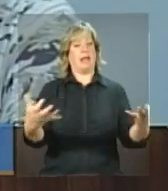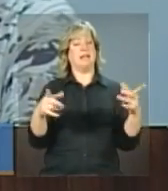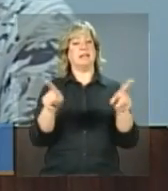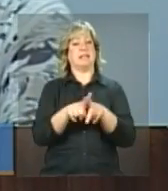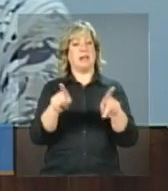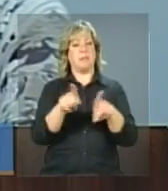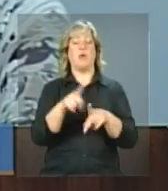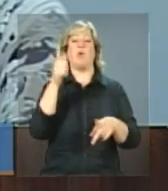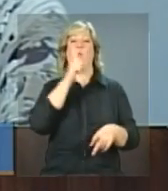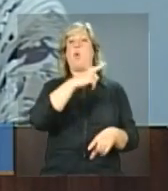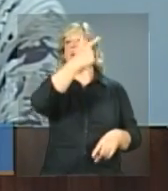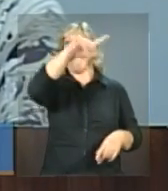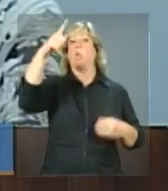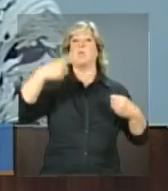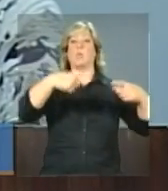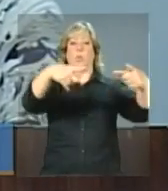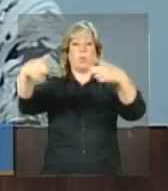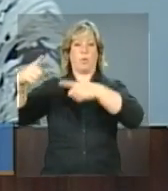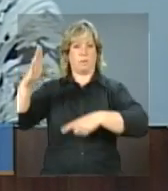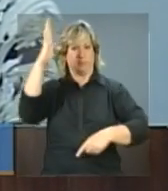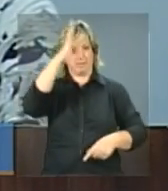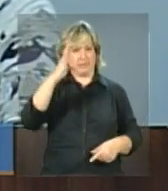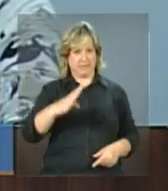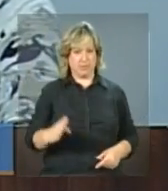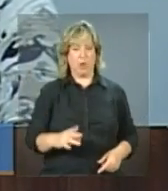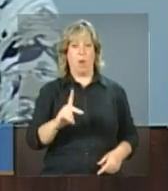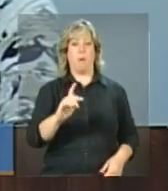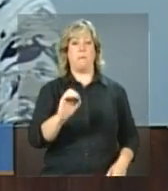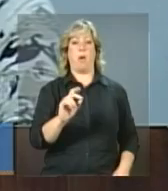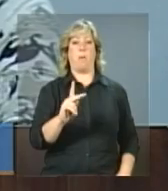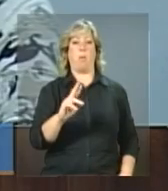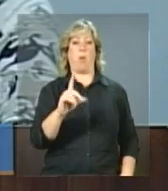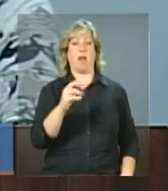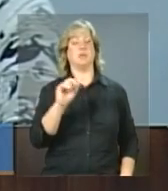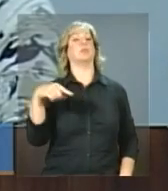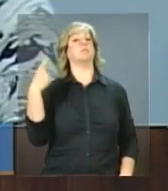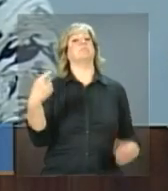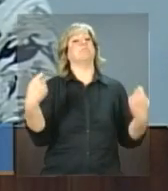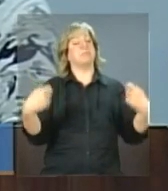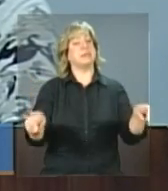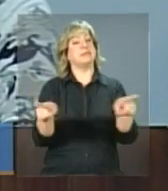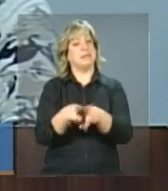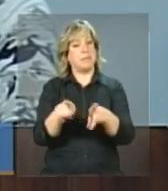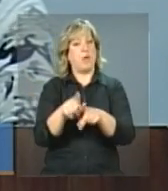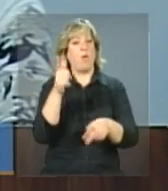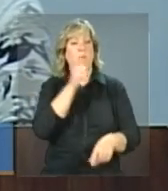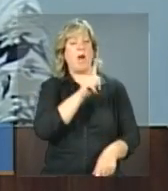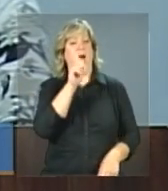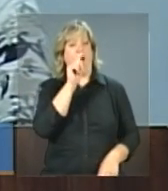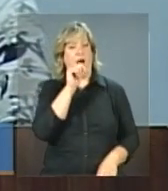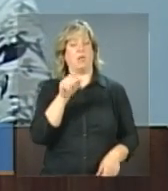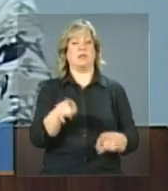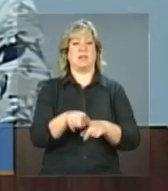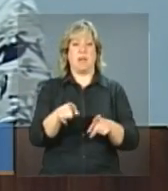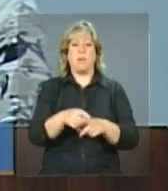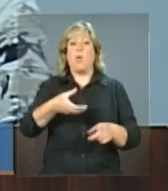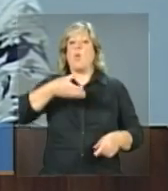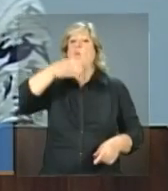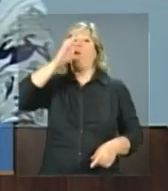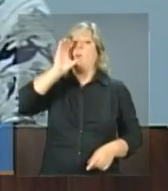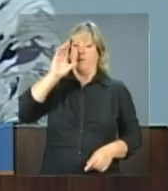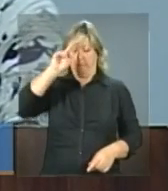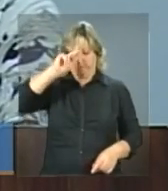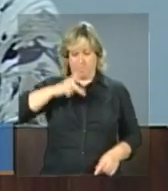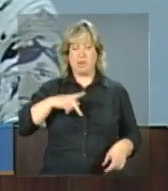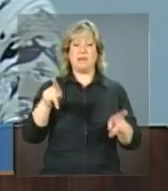atingir outras regiões do Brasil, onde a população também precisa de ter acesso à água, tanto para consumo humano, quanto